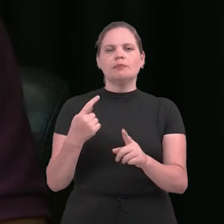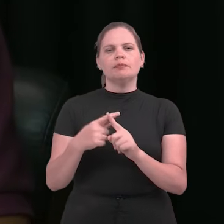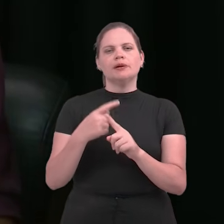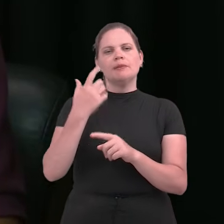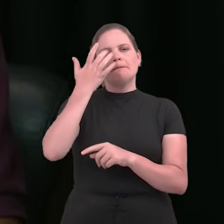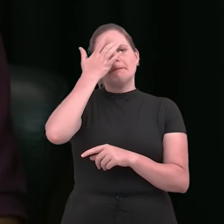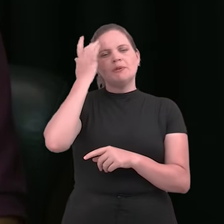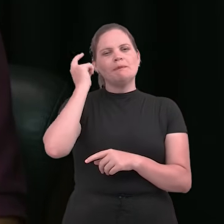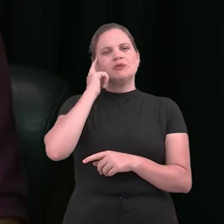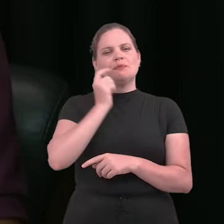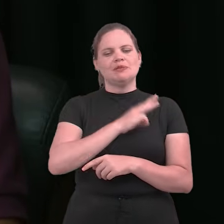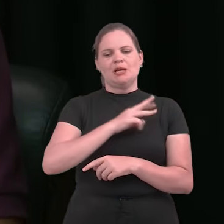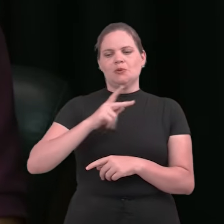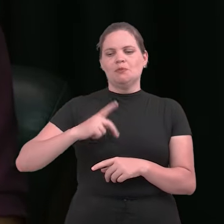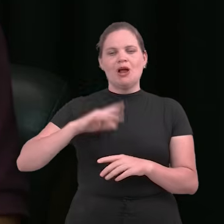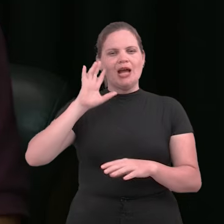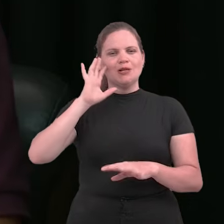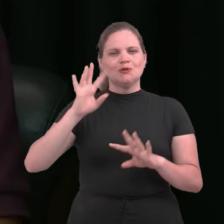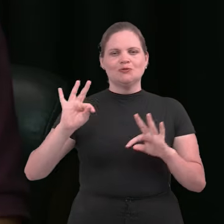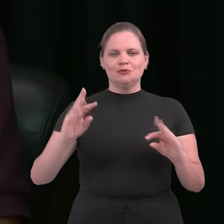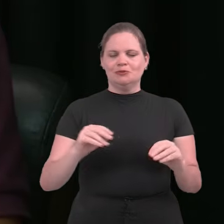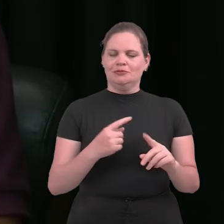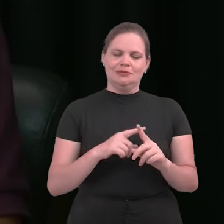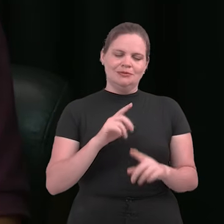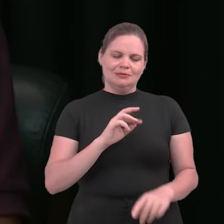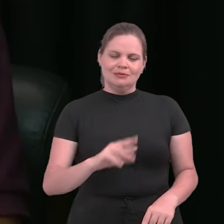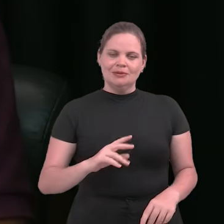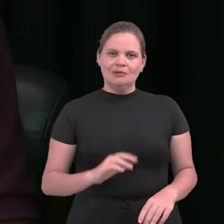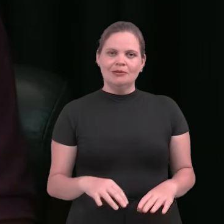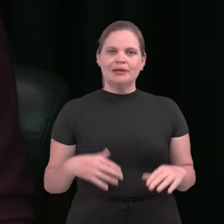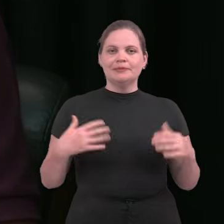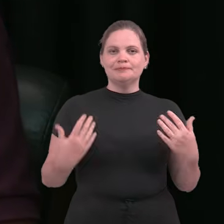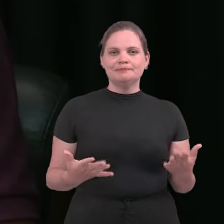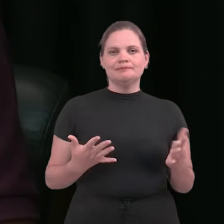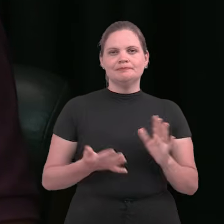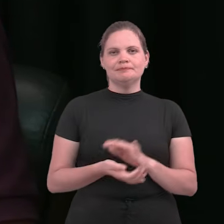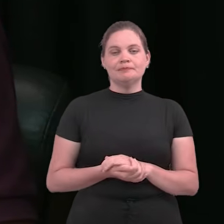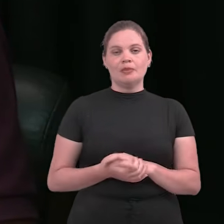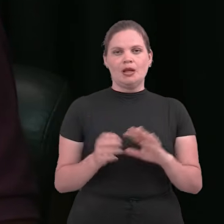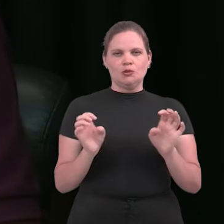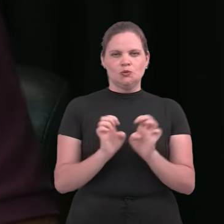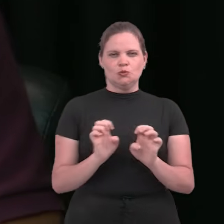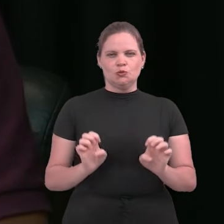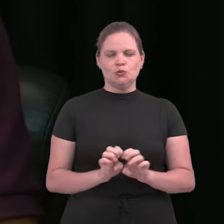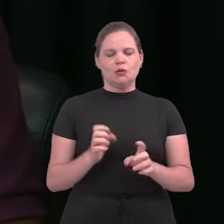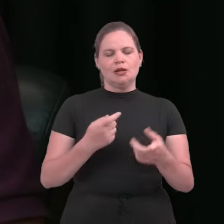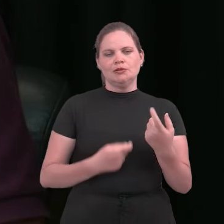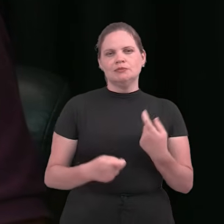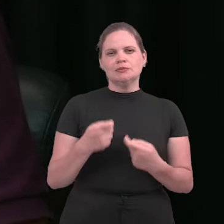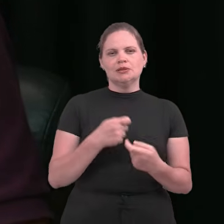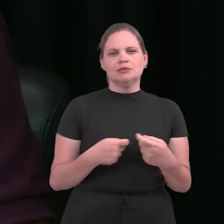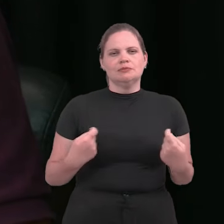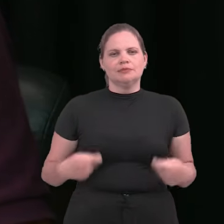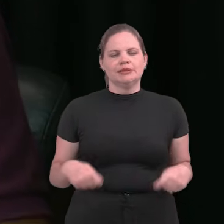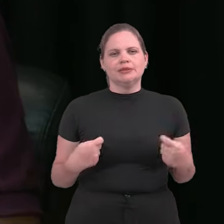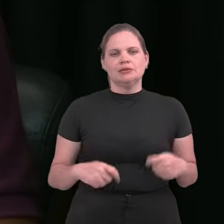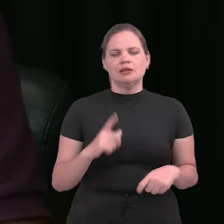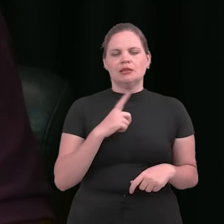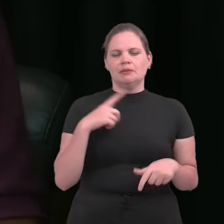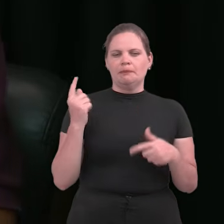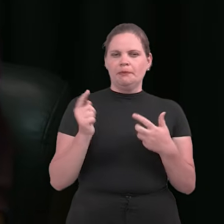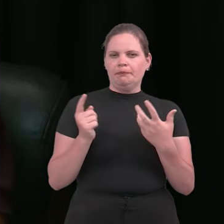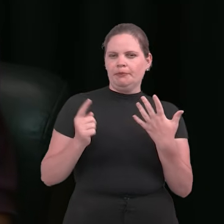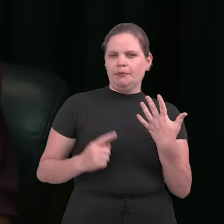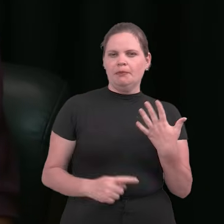Público resolve tudo. Tudo, né? Mas para isso a estrutura administrativa ela tem toda uma